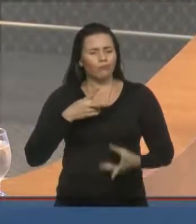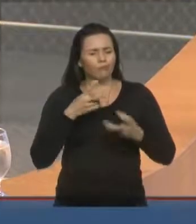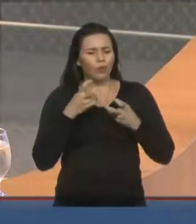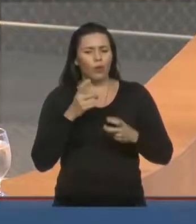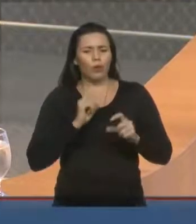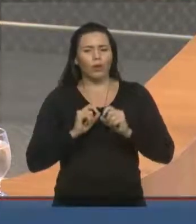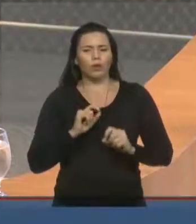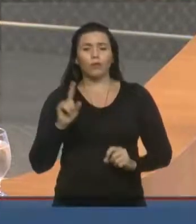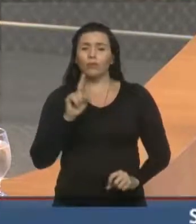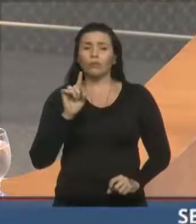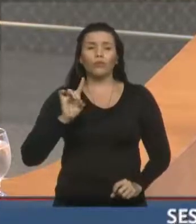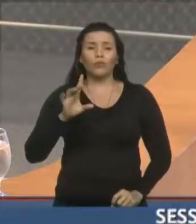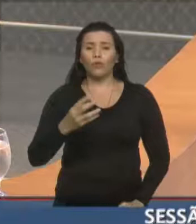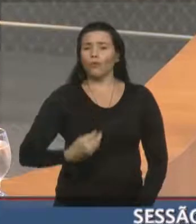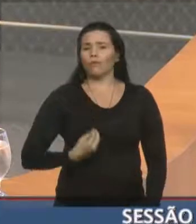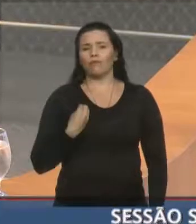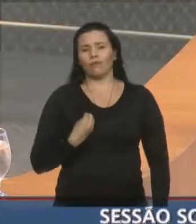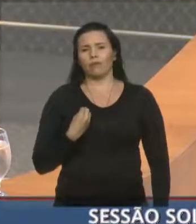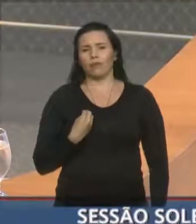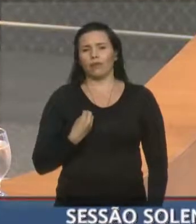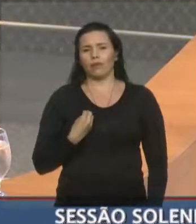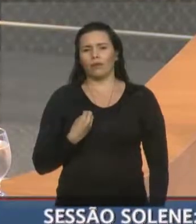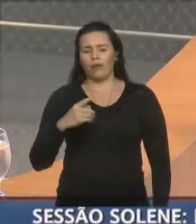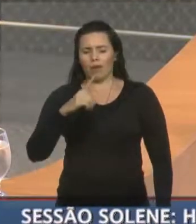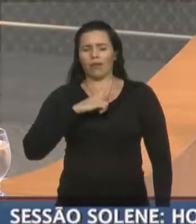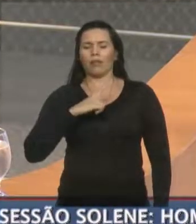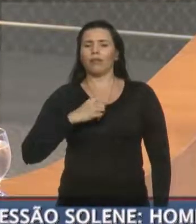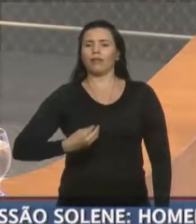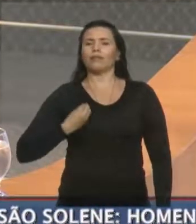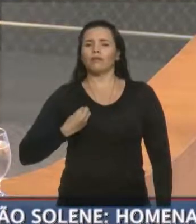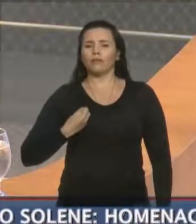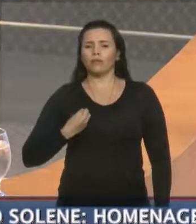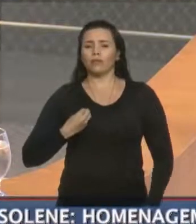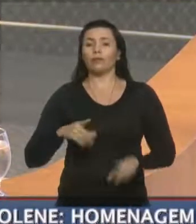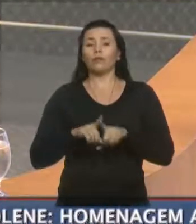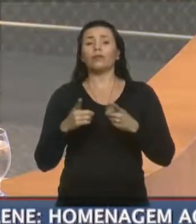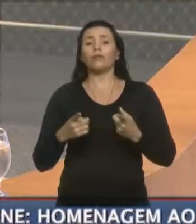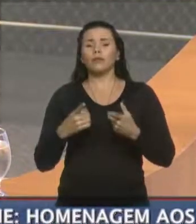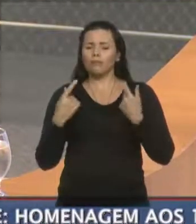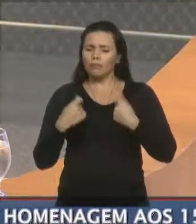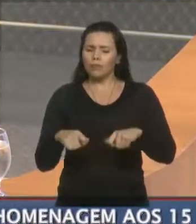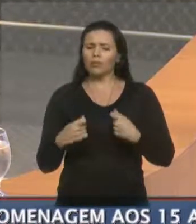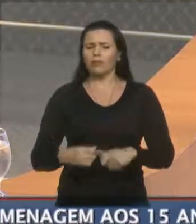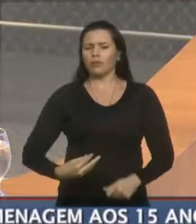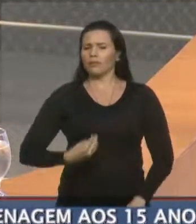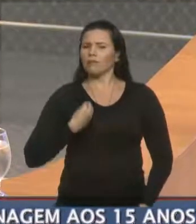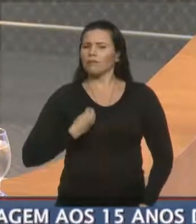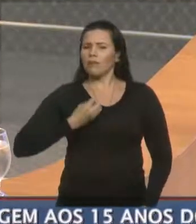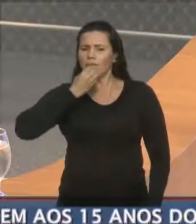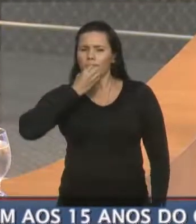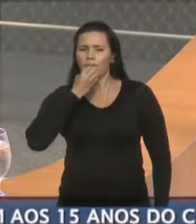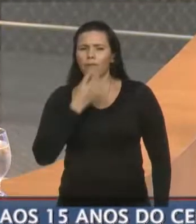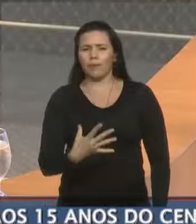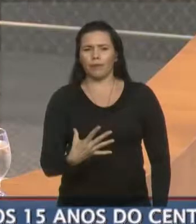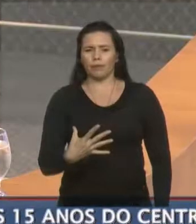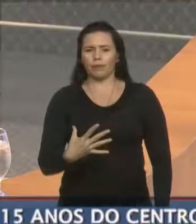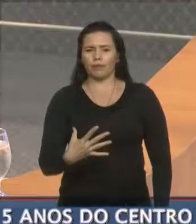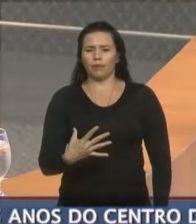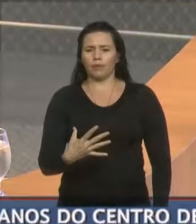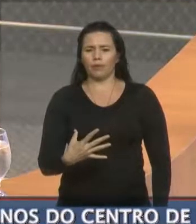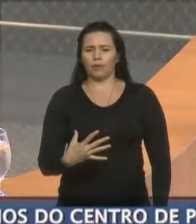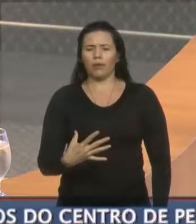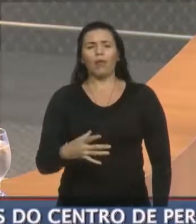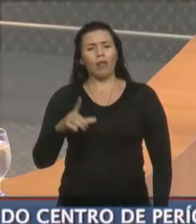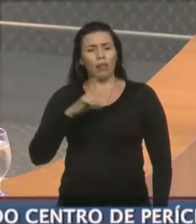basta viver, não basta estar vivo, mas nós precisamos viver com qualidade, nós precisamos viver com